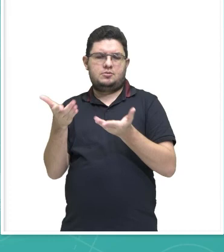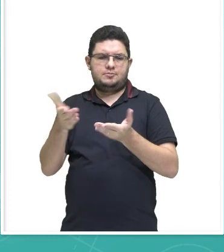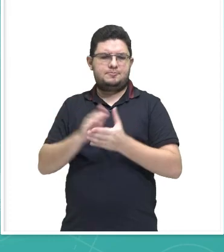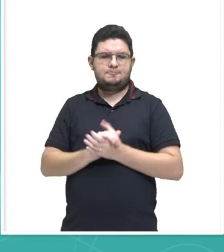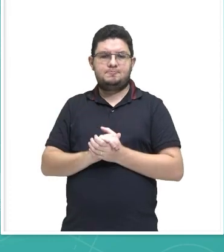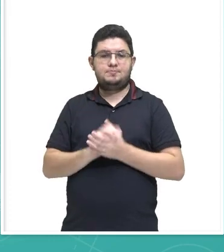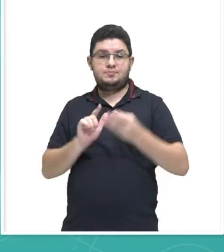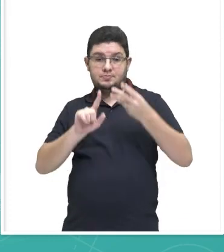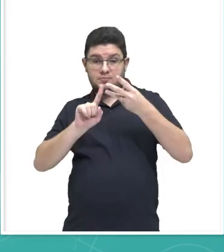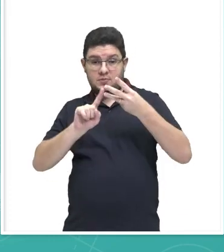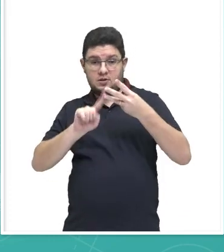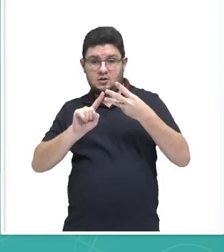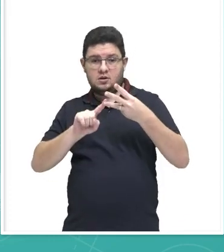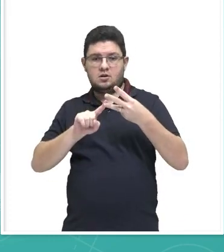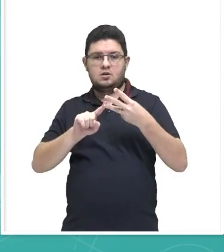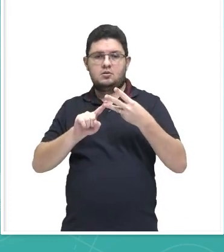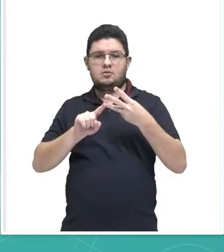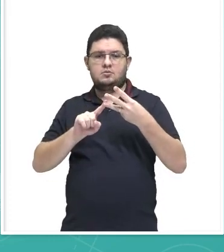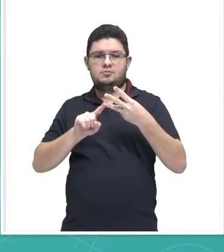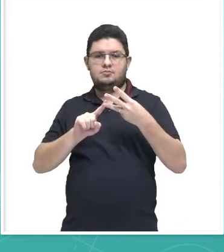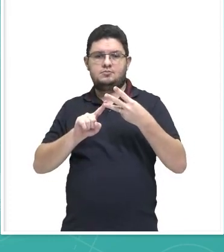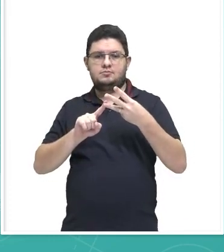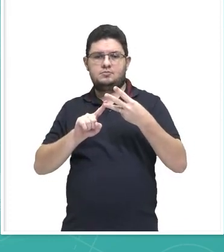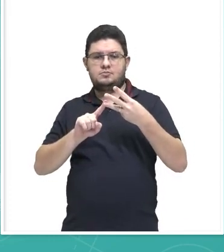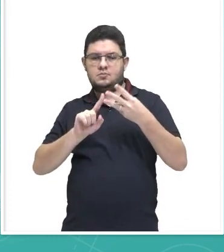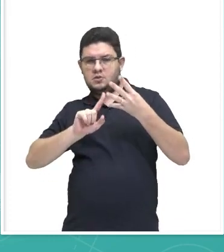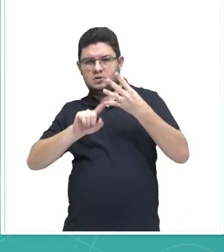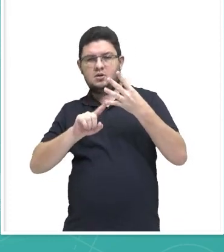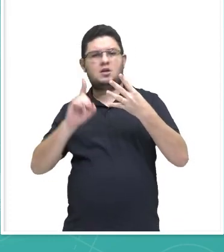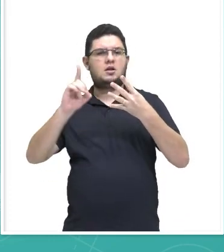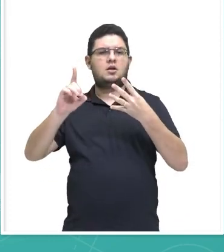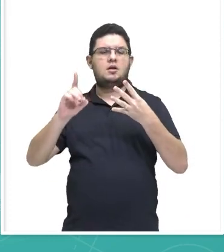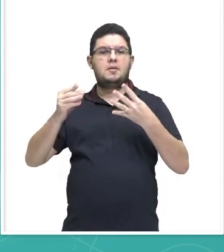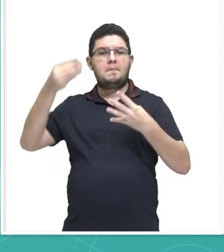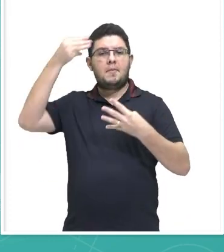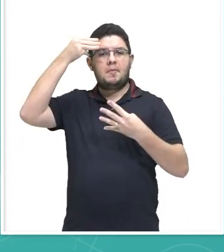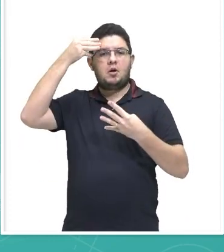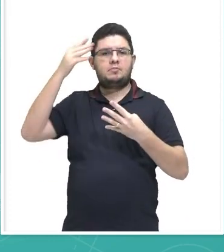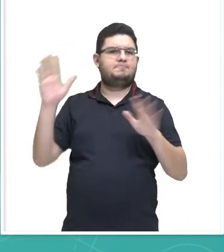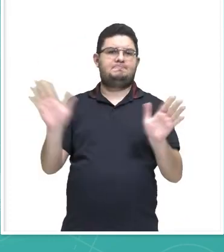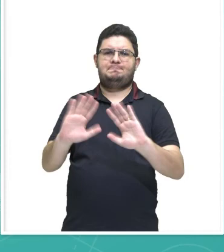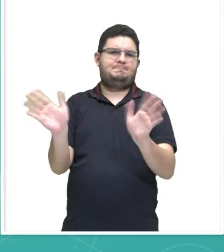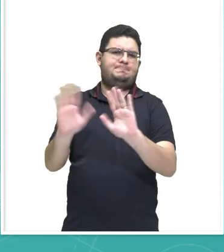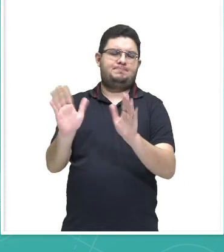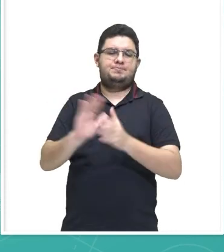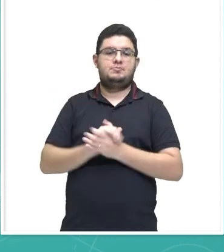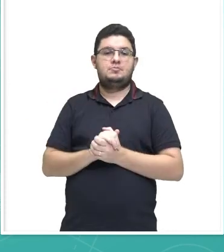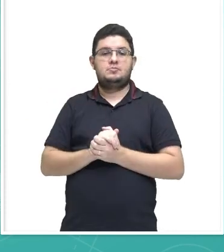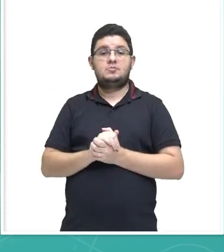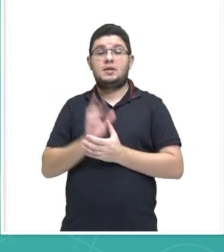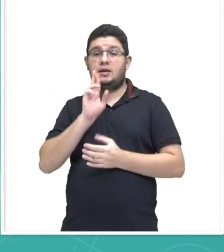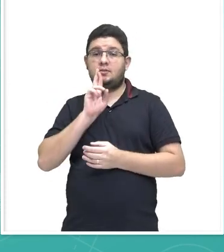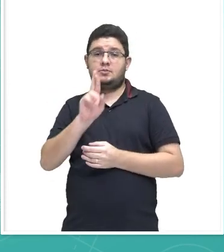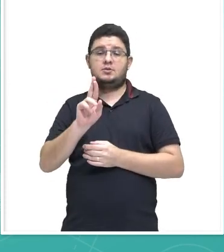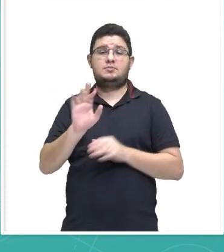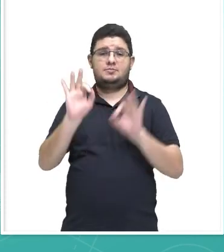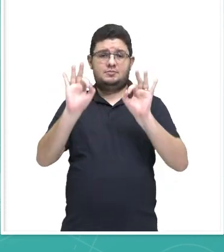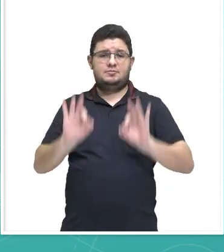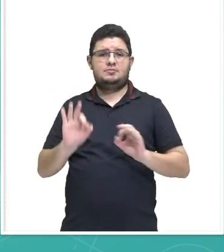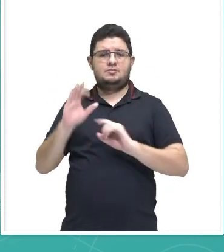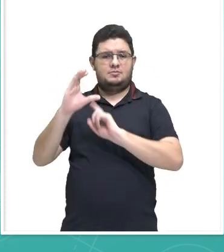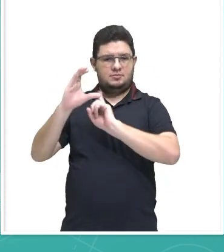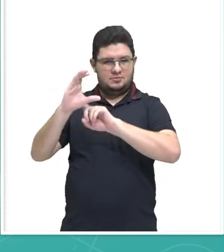Da memória. Não, porque a gente nem falou sobre o jogo da memória, né? Logo, a resposta correta seria